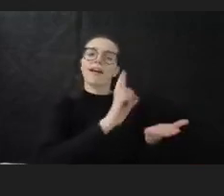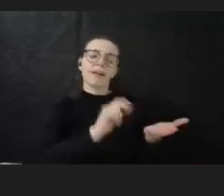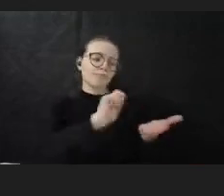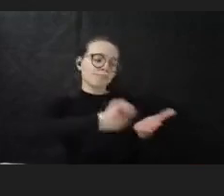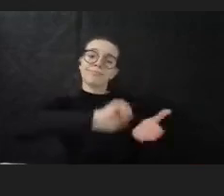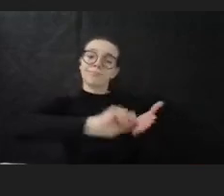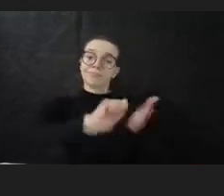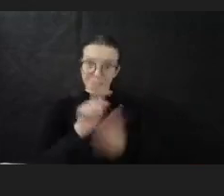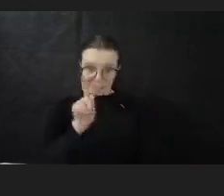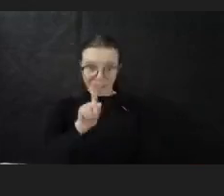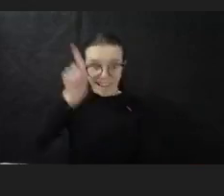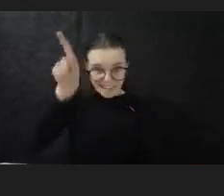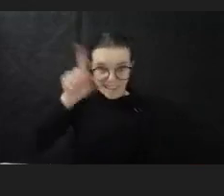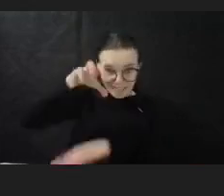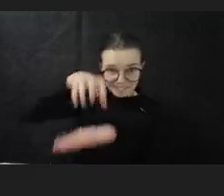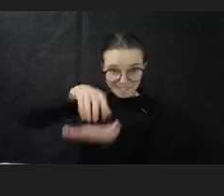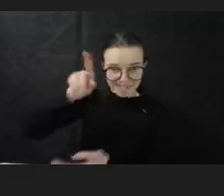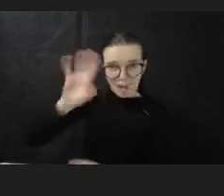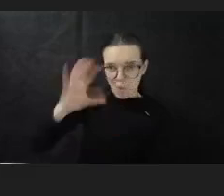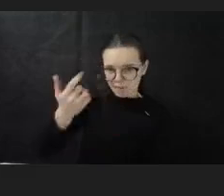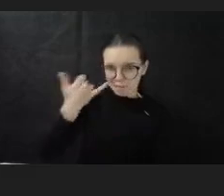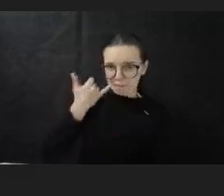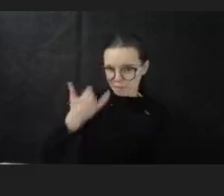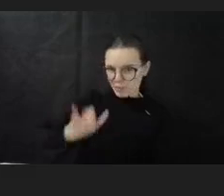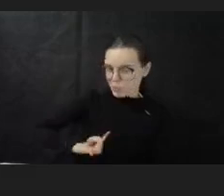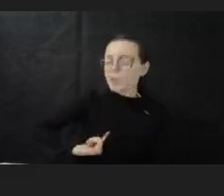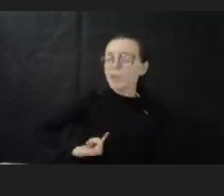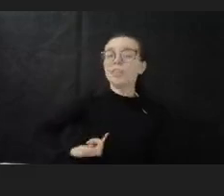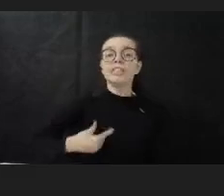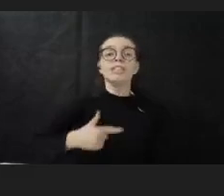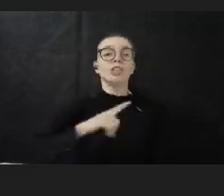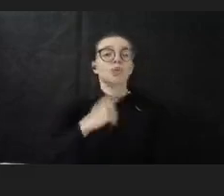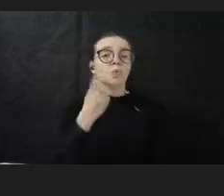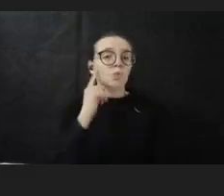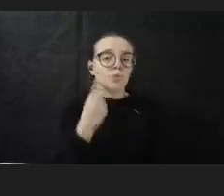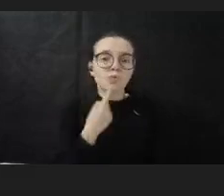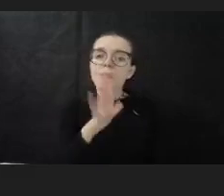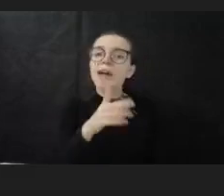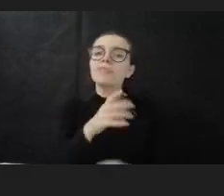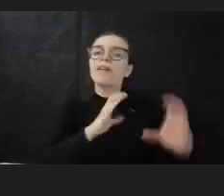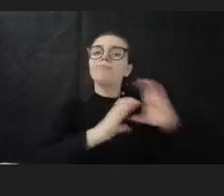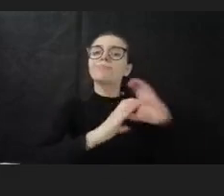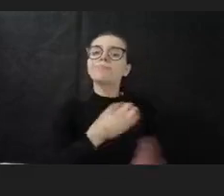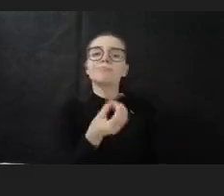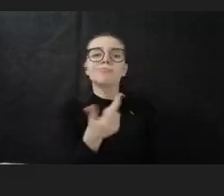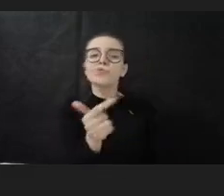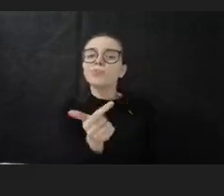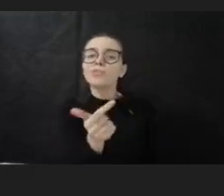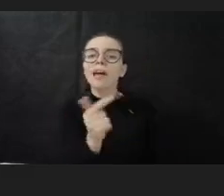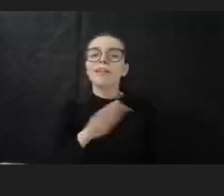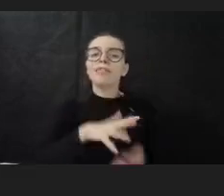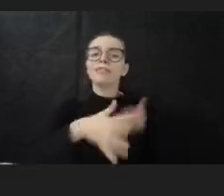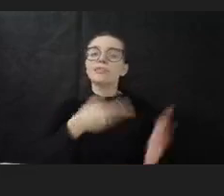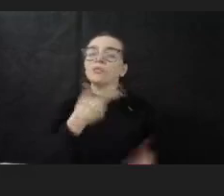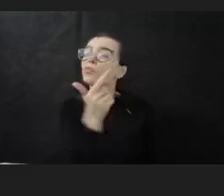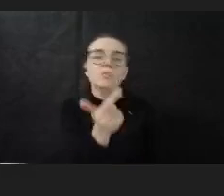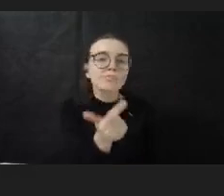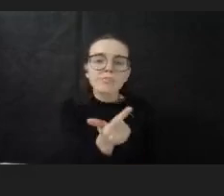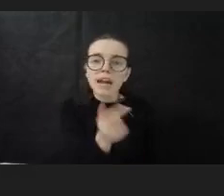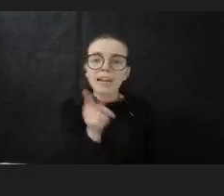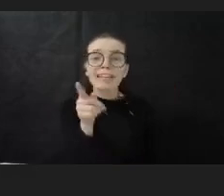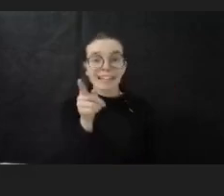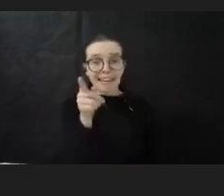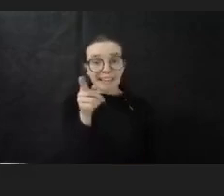para fazer esse atendimento. Aí eu fiquei pensando, falei, caraca, eu sou fisioterapeuta, que vontade de estar lá e tal para ajudar e tal. Mas não podia,